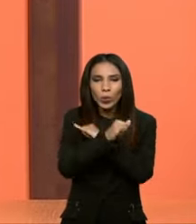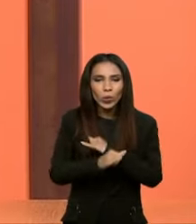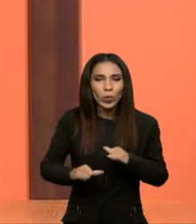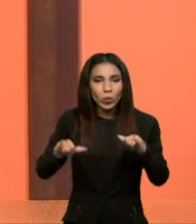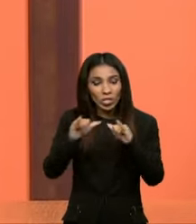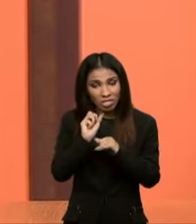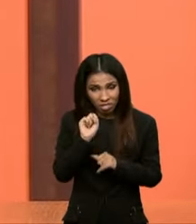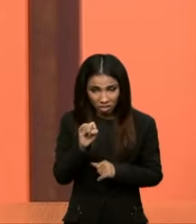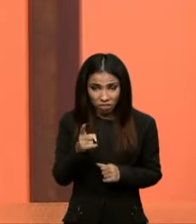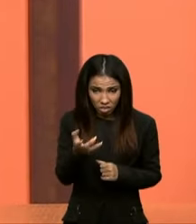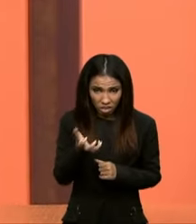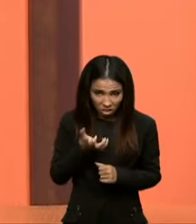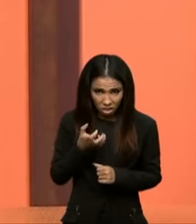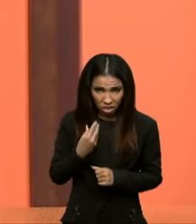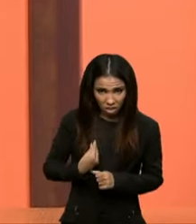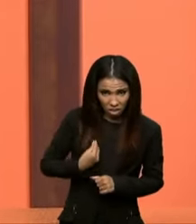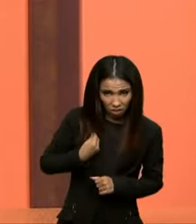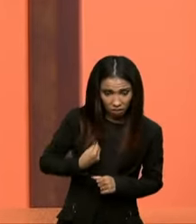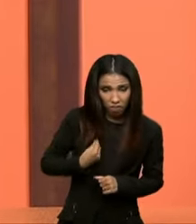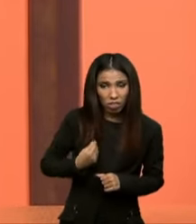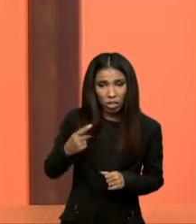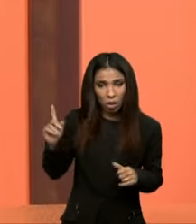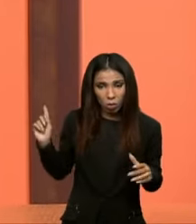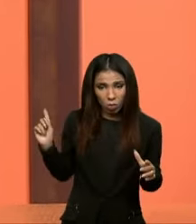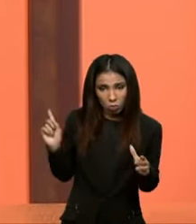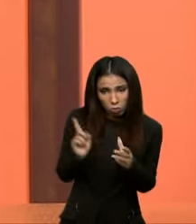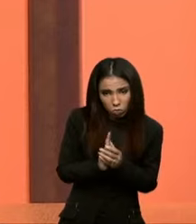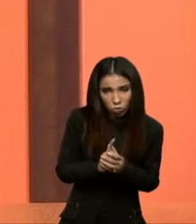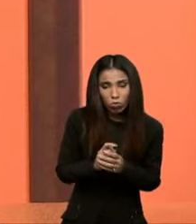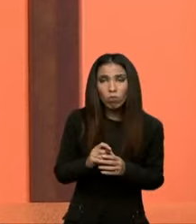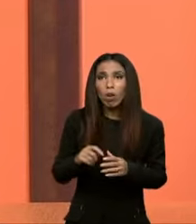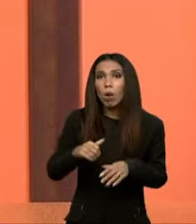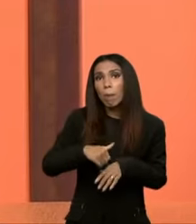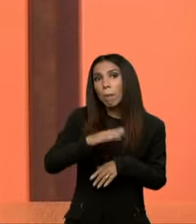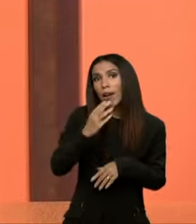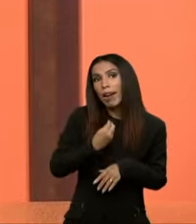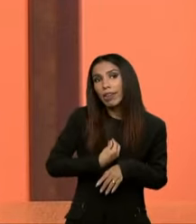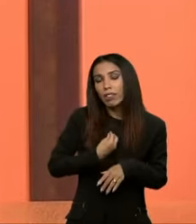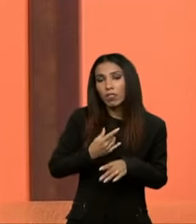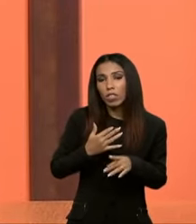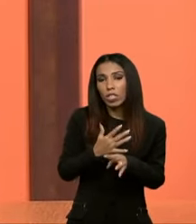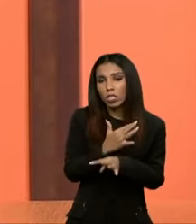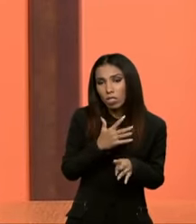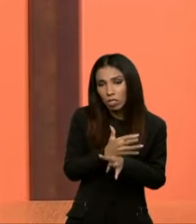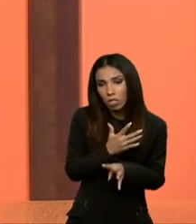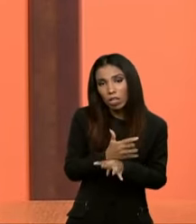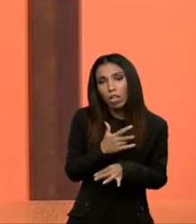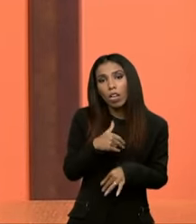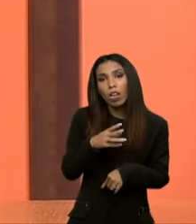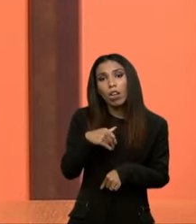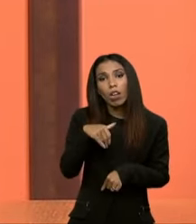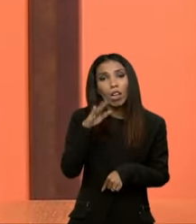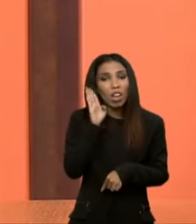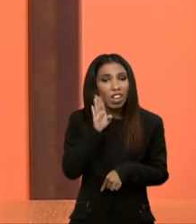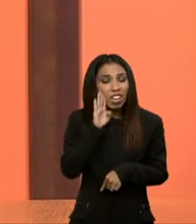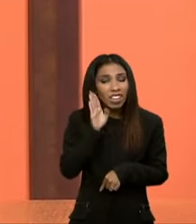está disposto a viver mais coletivamente na rua, uma vida mais urbana, é muito legal, entendeu? Adoro. Agora, se você está indisposto e